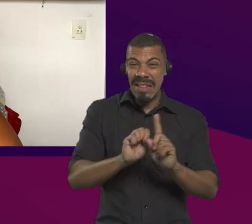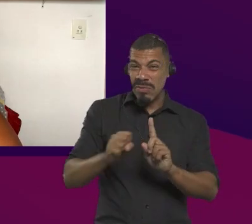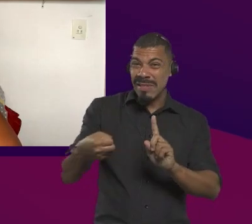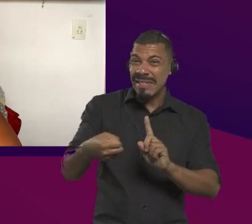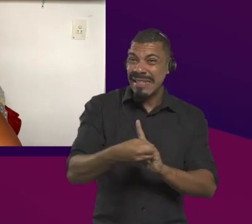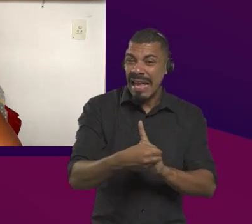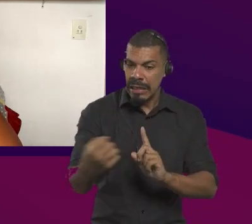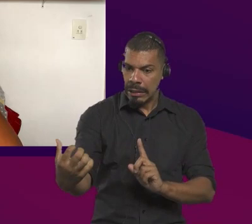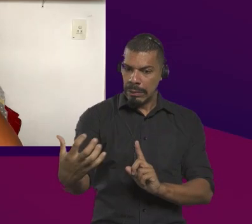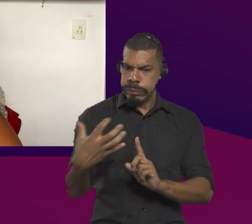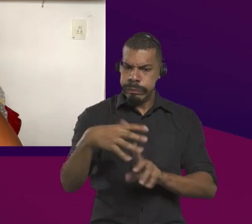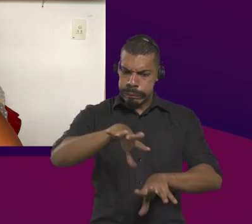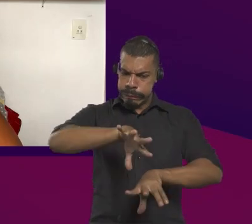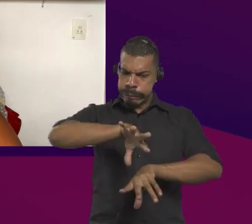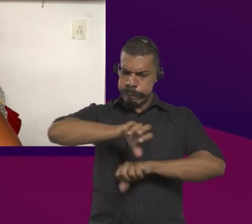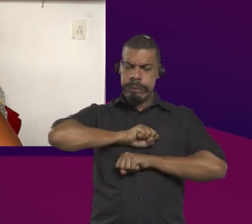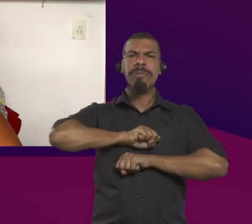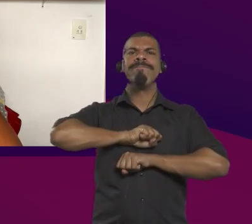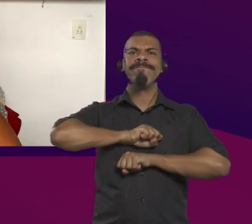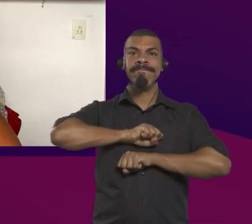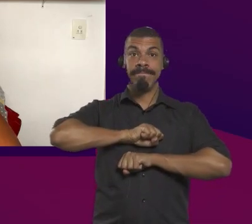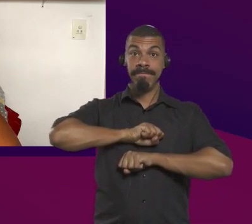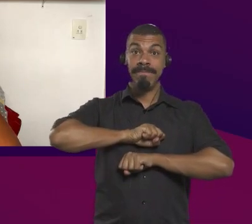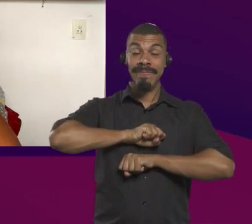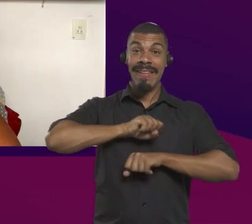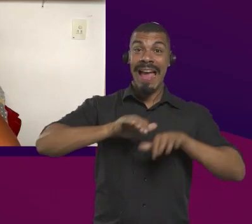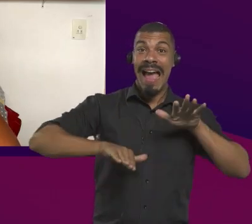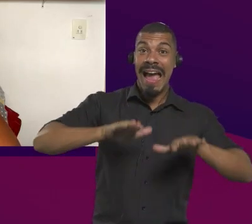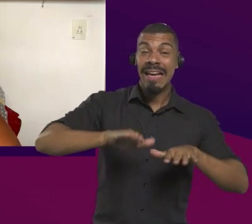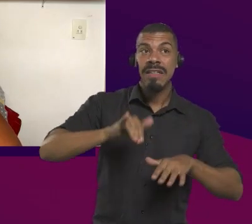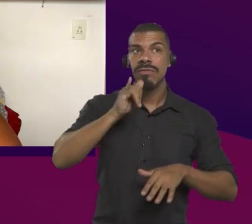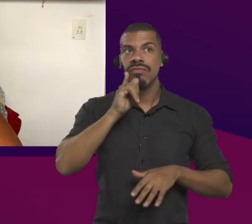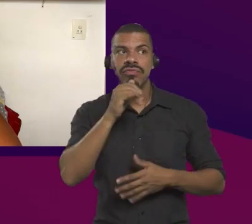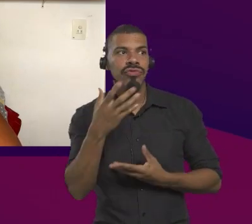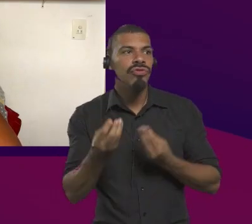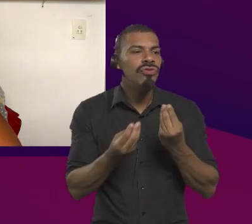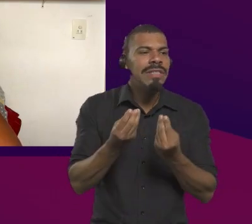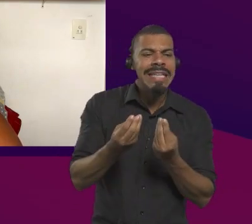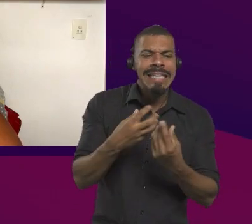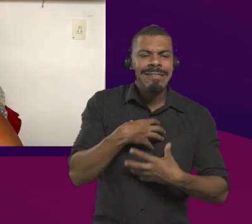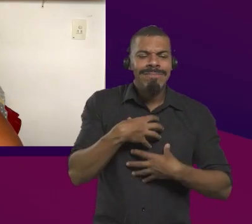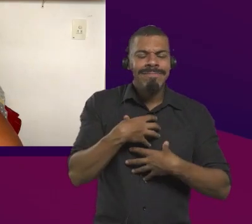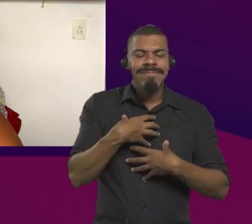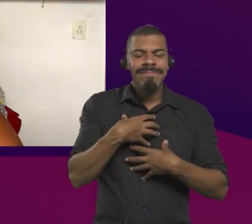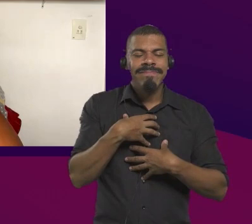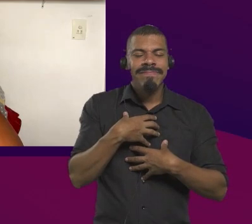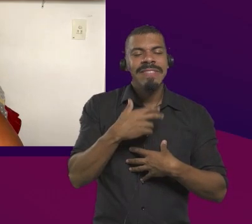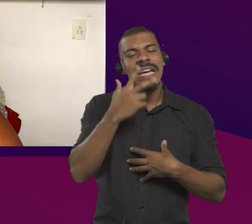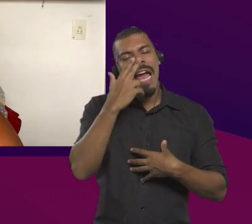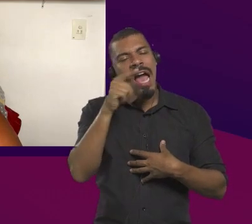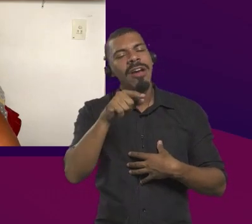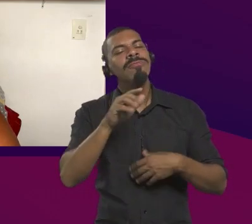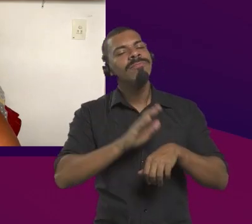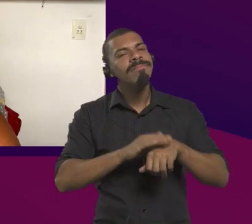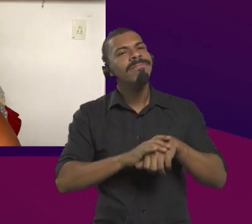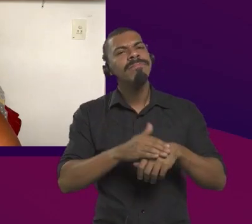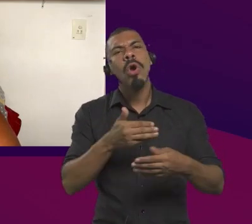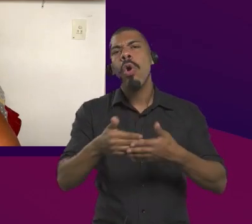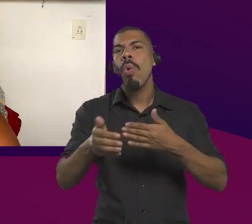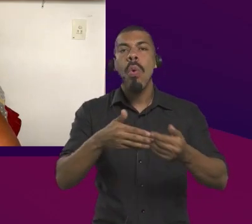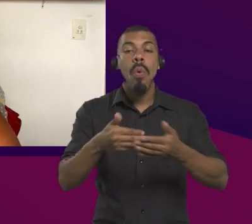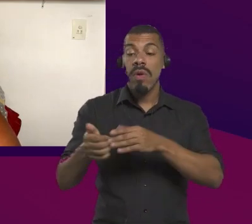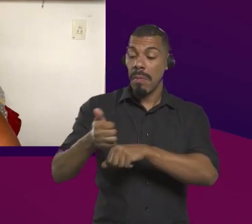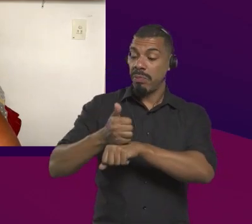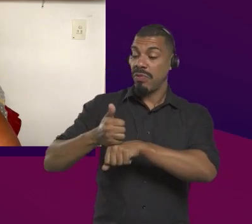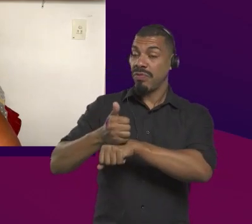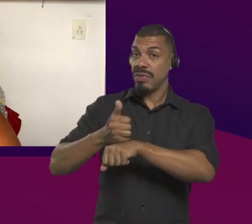Então, entender que isso muitas vezes não é nem algo genuíno, eu acho que é o papel fundamental para qualquer profissional de